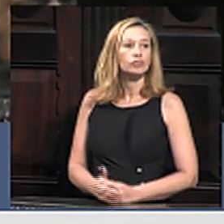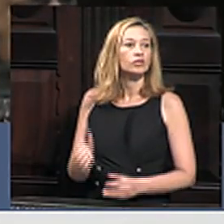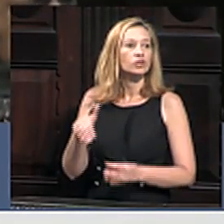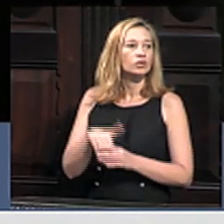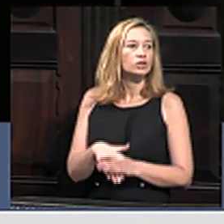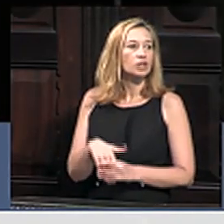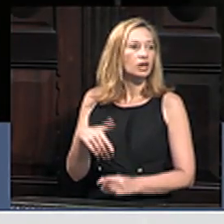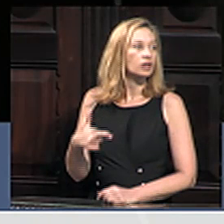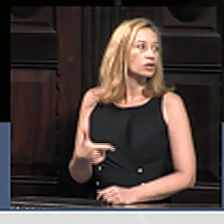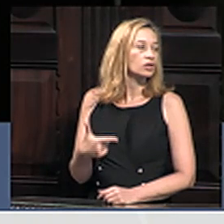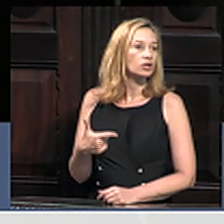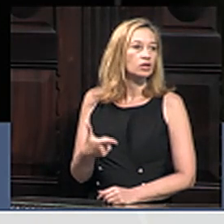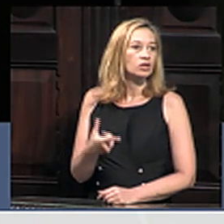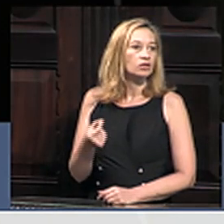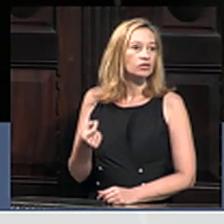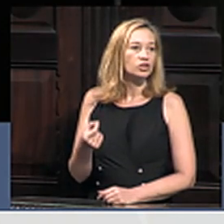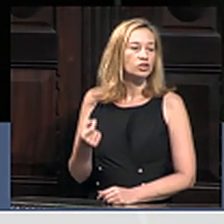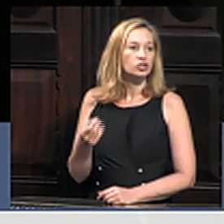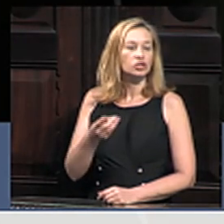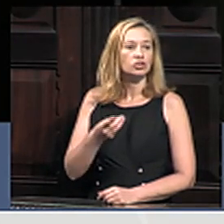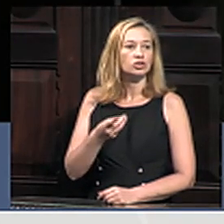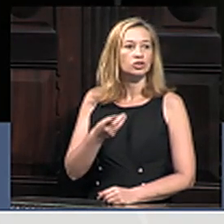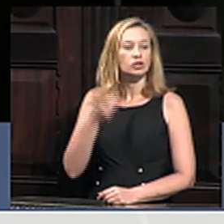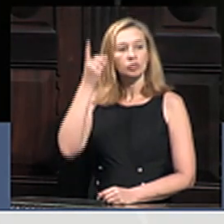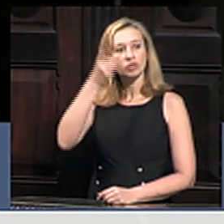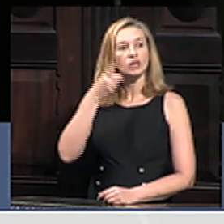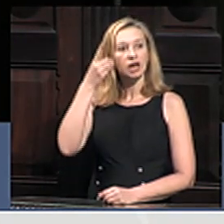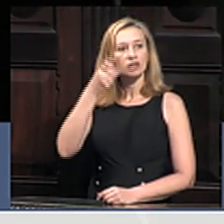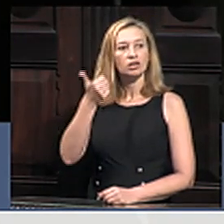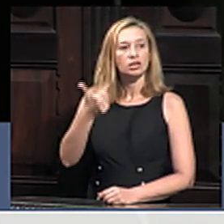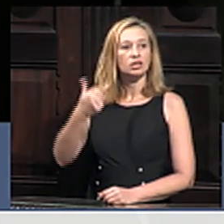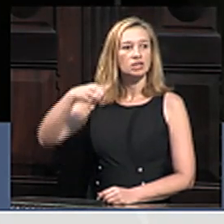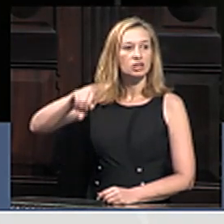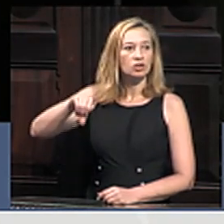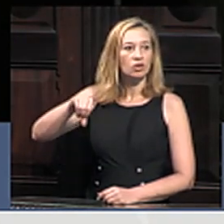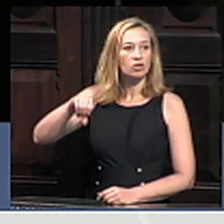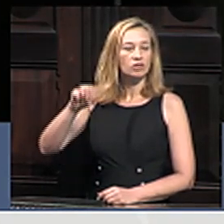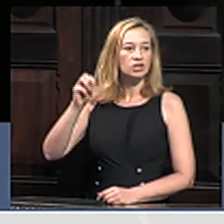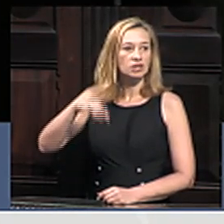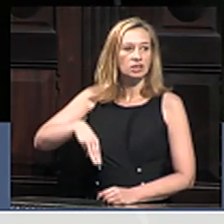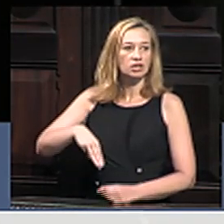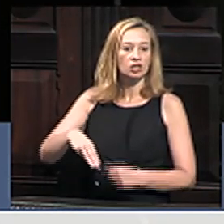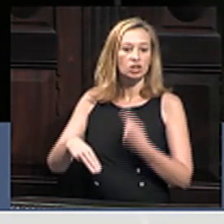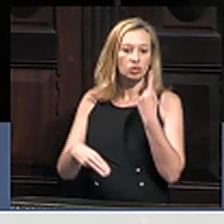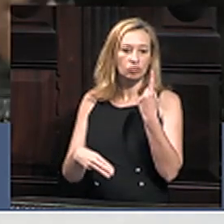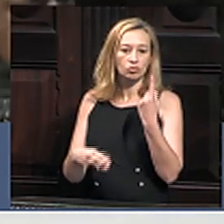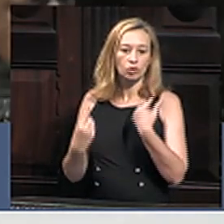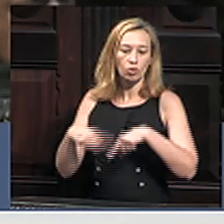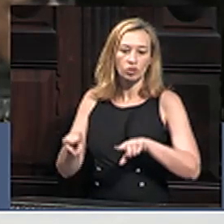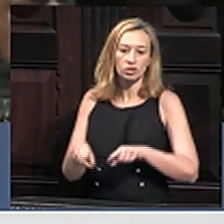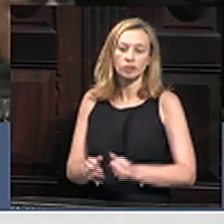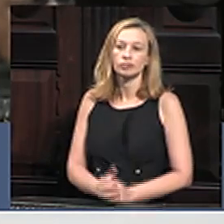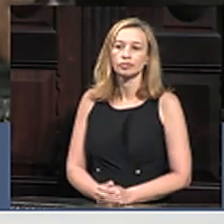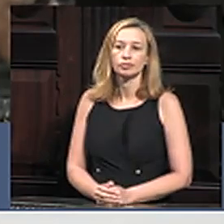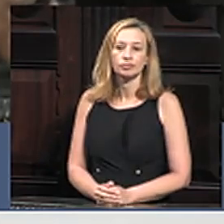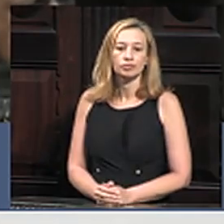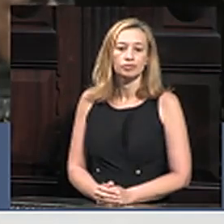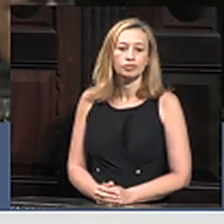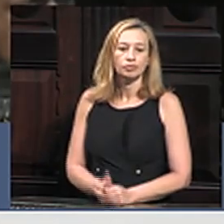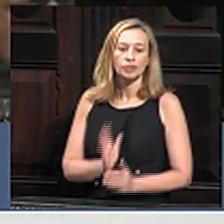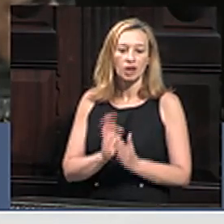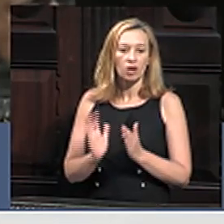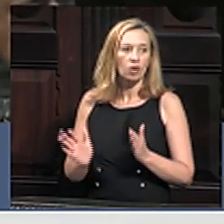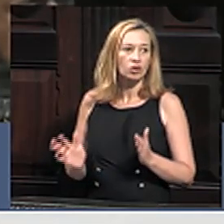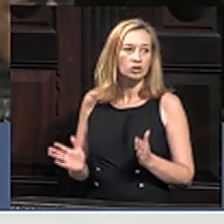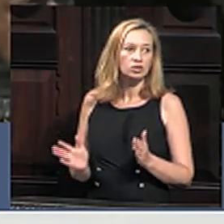Votaram 20 senhores deputados, 19 sim e uma abstenção. Pela ordem, presidente. Fica